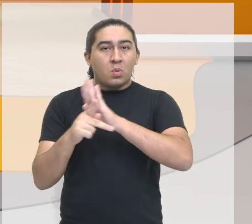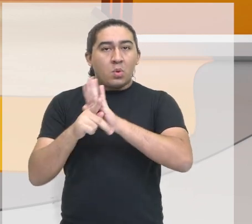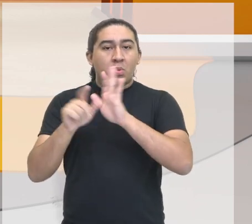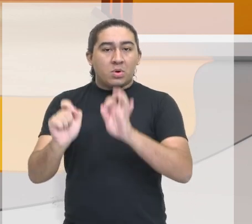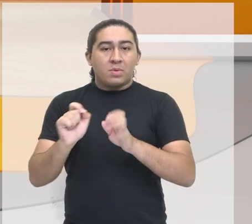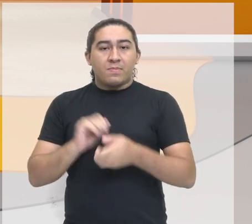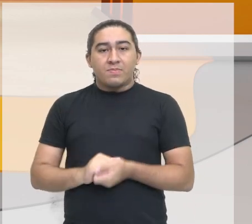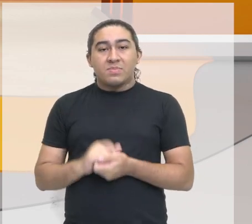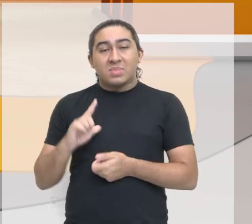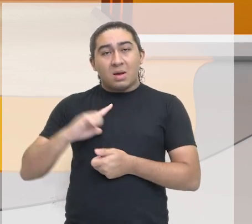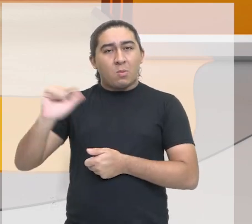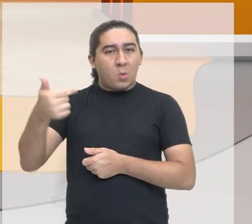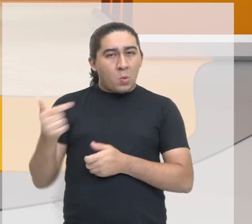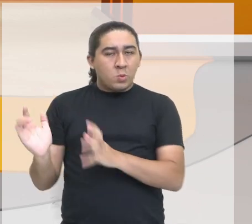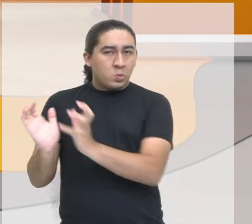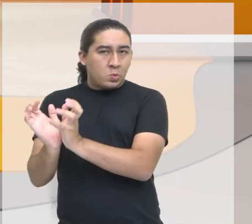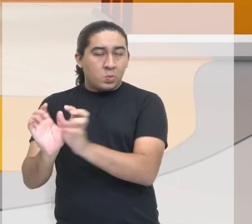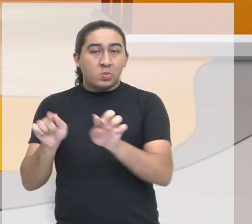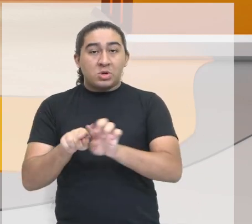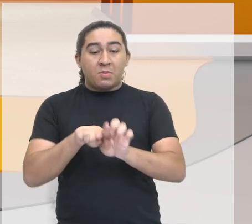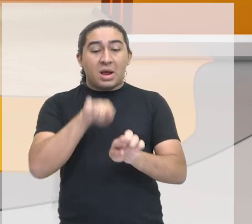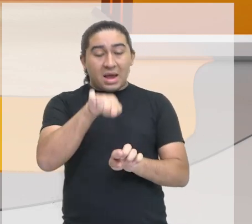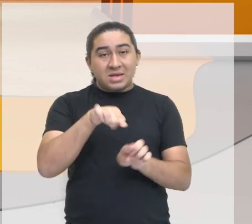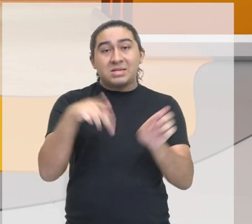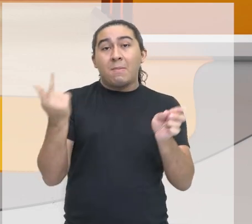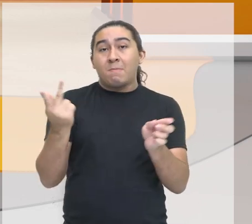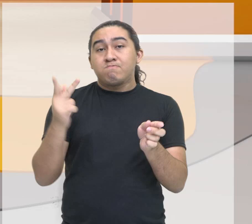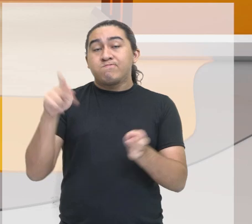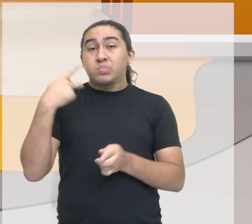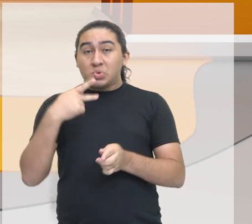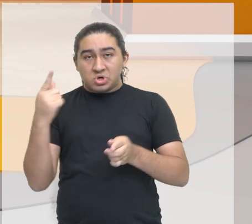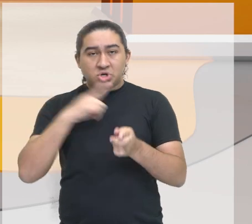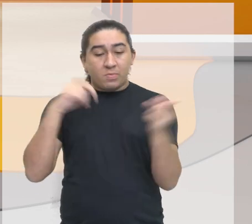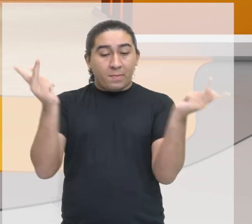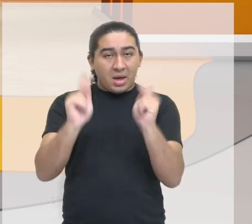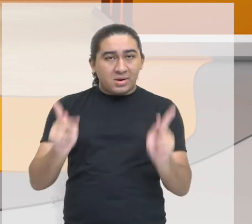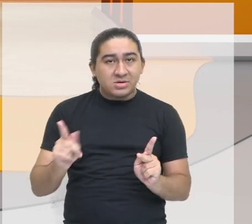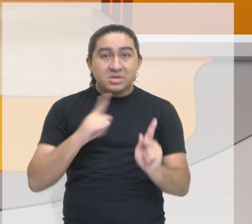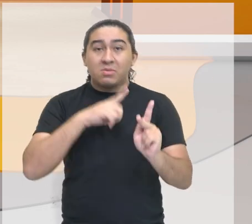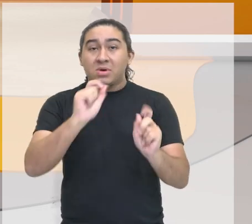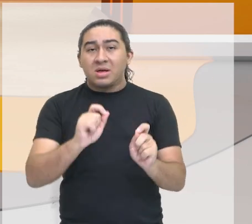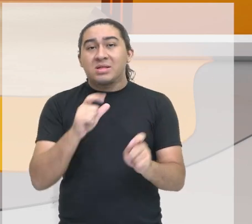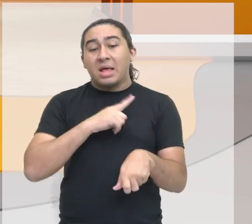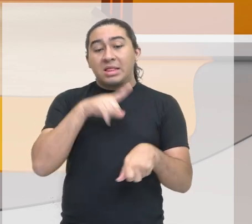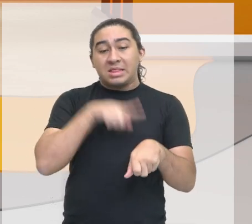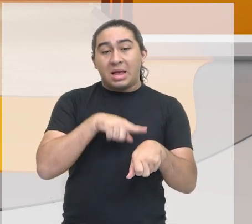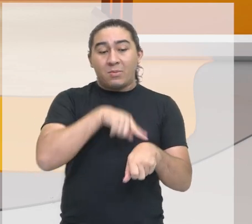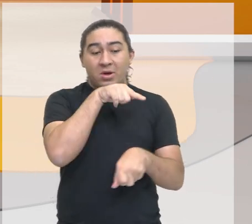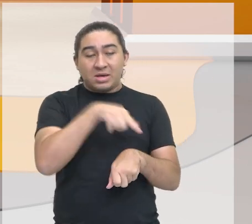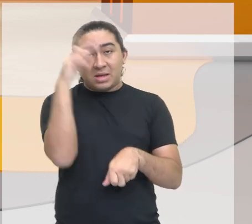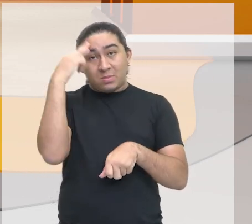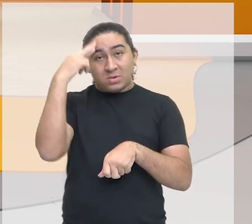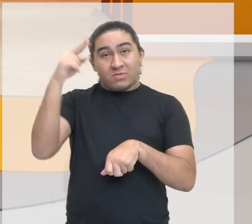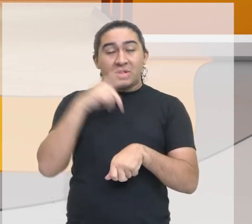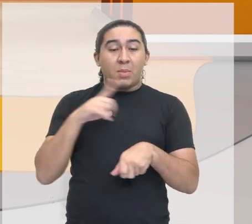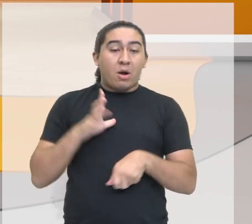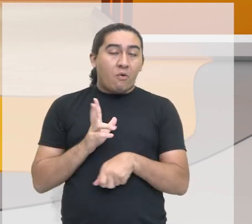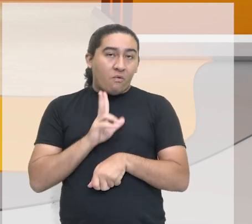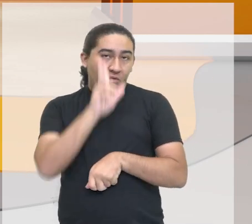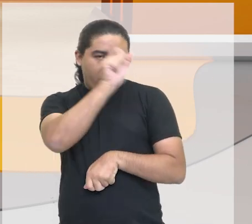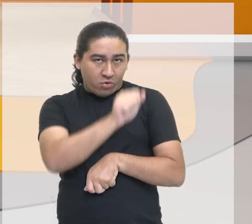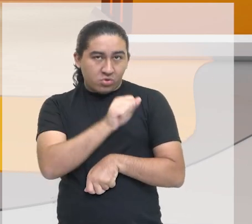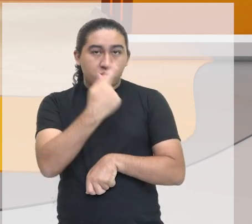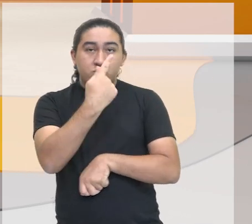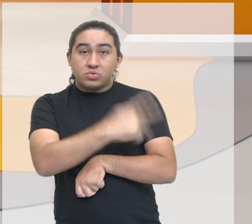Terceiro Reich, e essa política de apaziguamento acabou dando tempo a Hitler fortalecer ainda